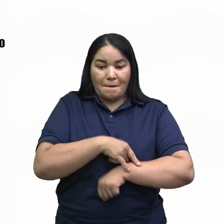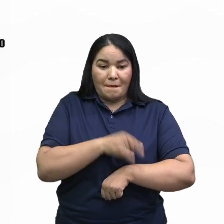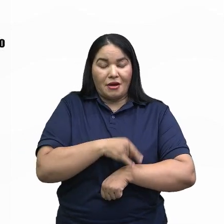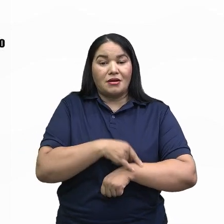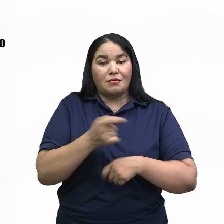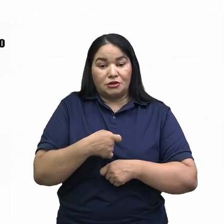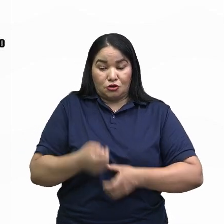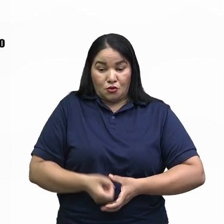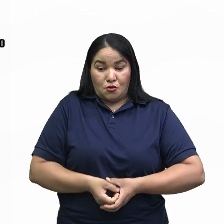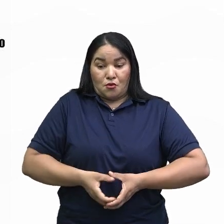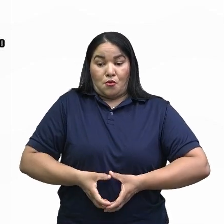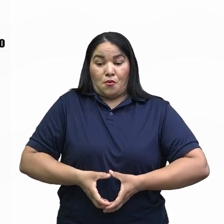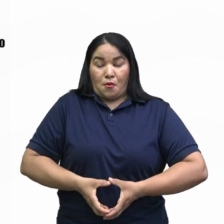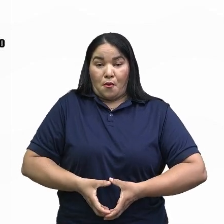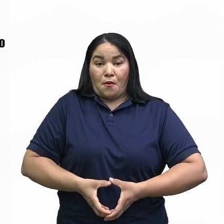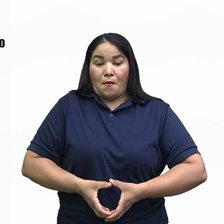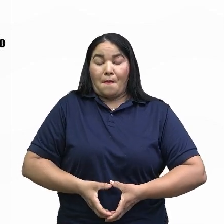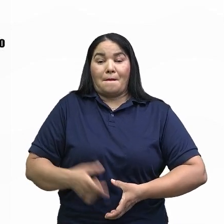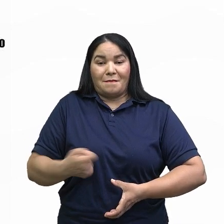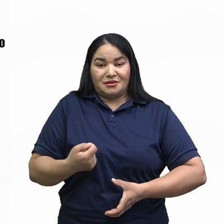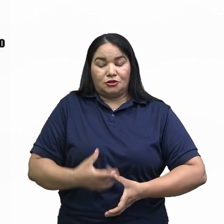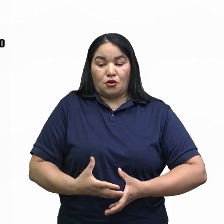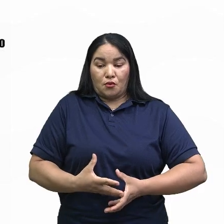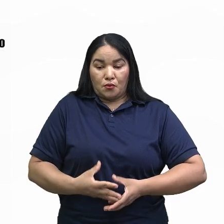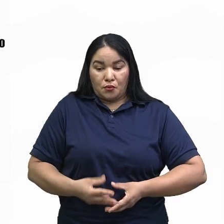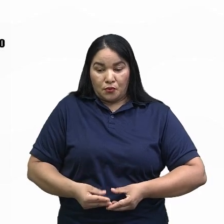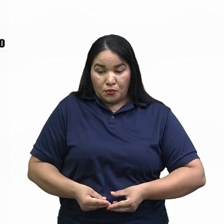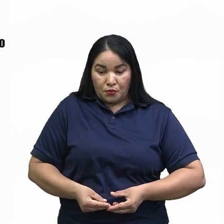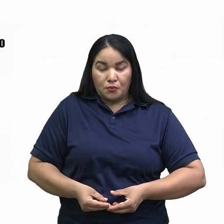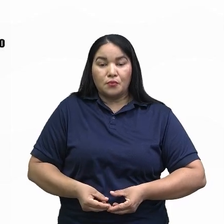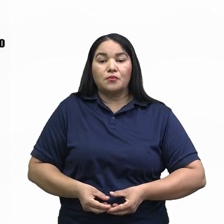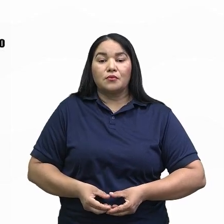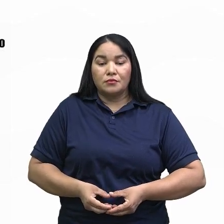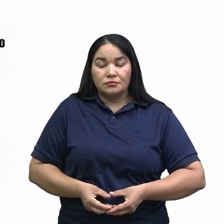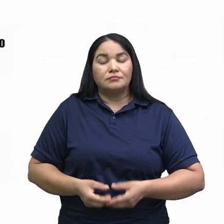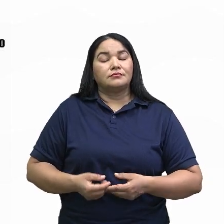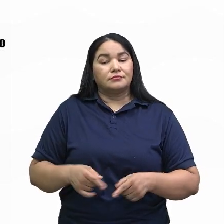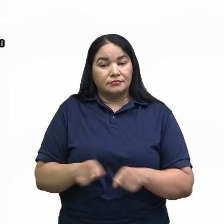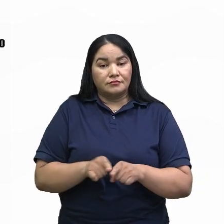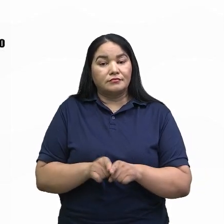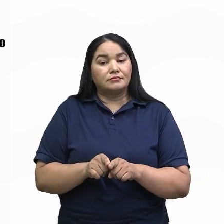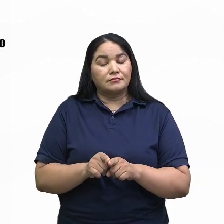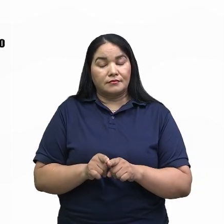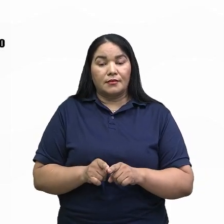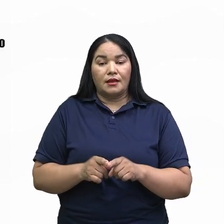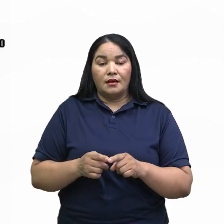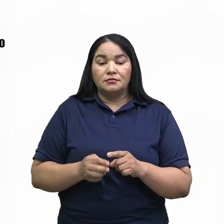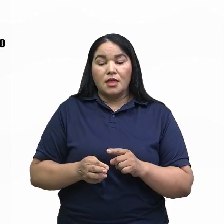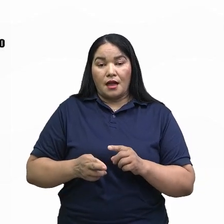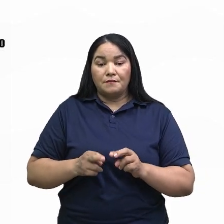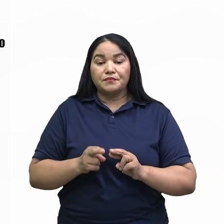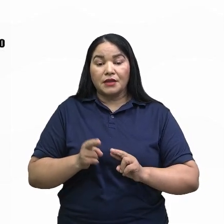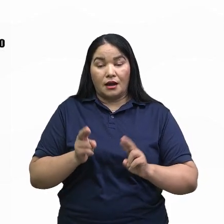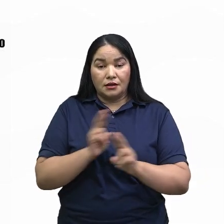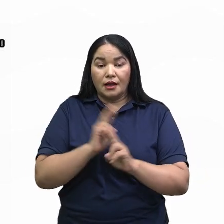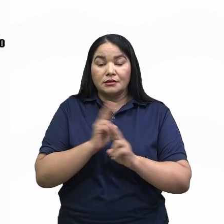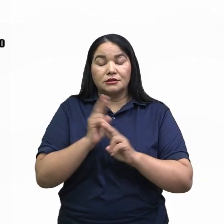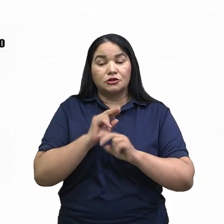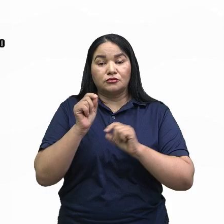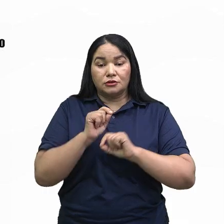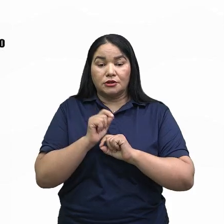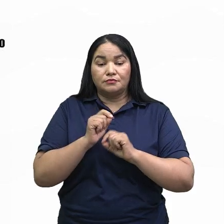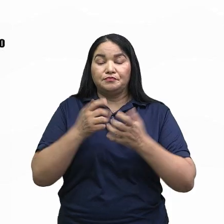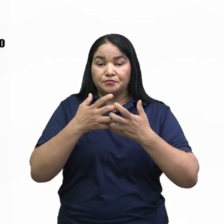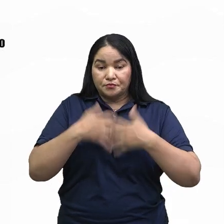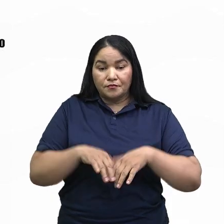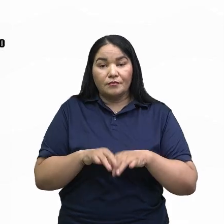Minha bexiga está cheia, preciso esvaziar, né? Então, existe essa relação também, né, do nosso sistema nervoso para a gente saber que a